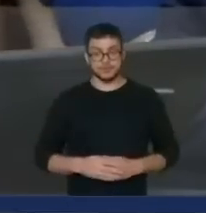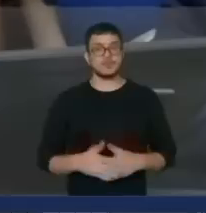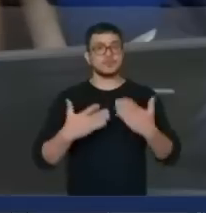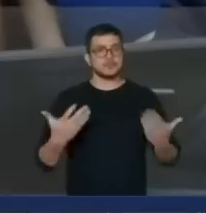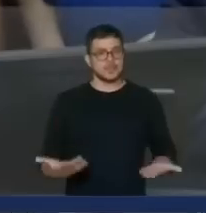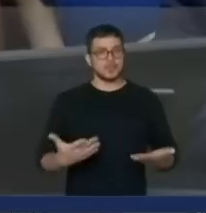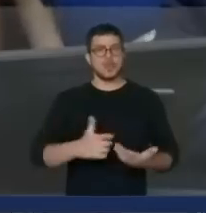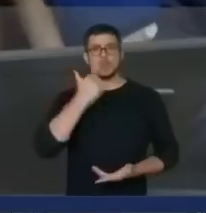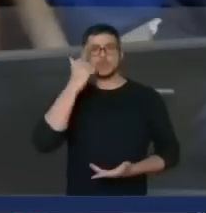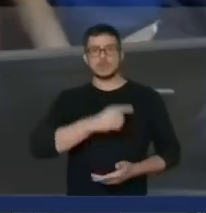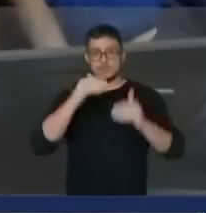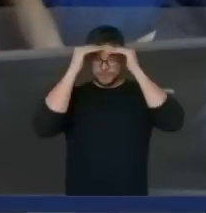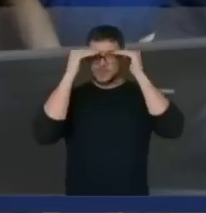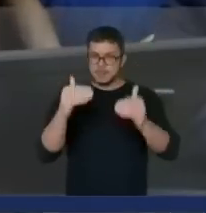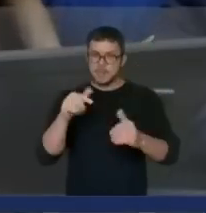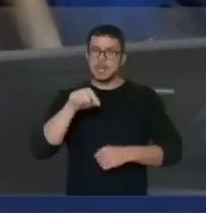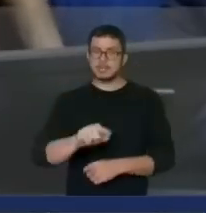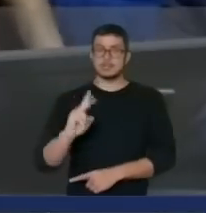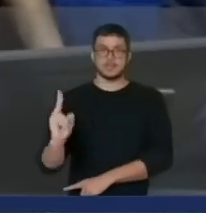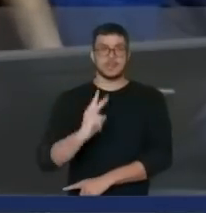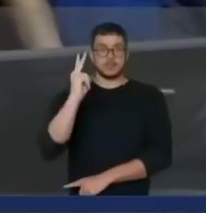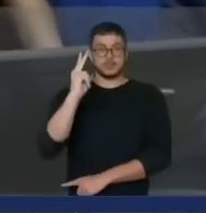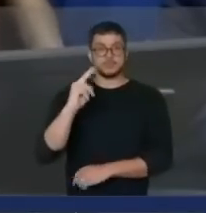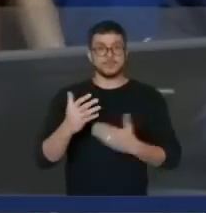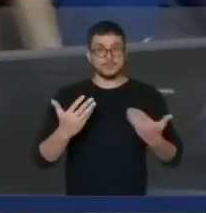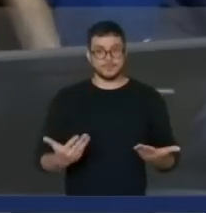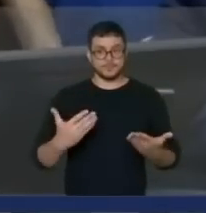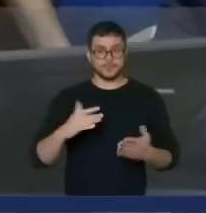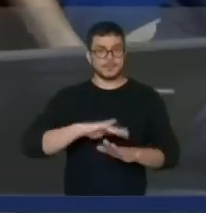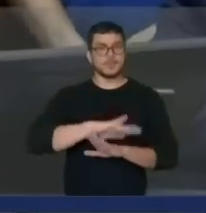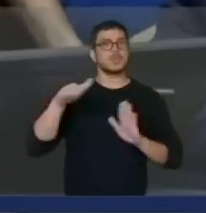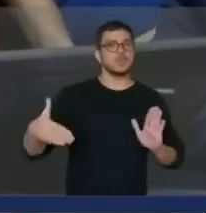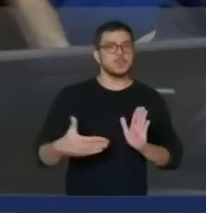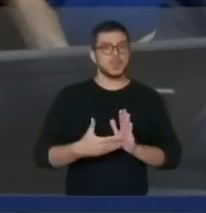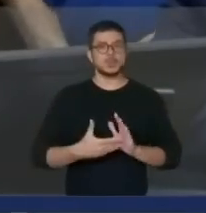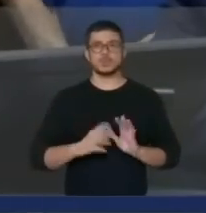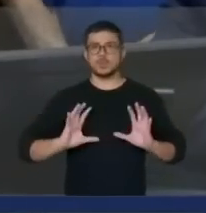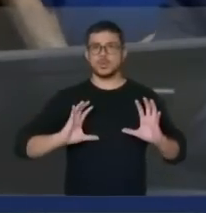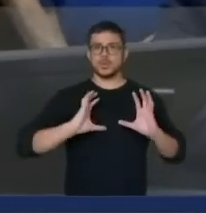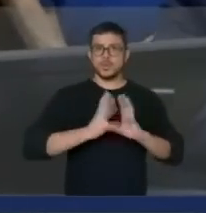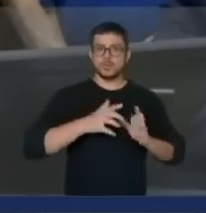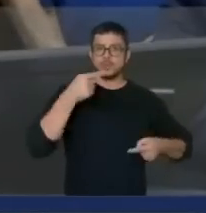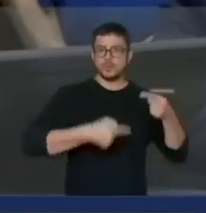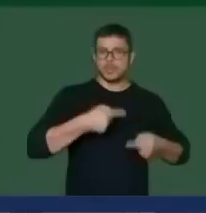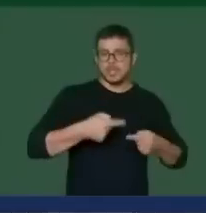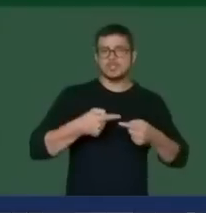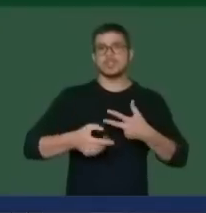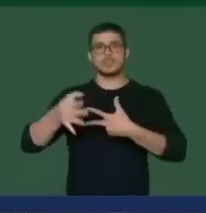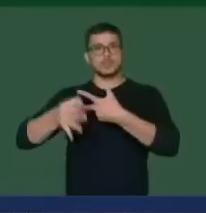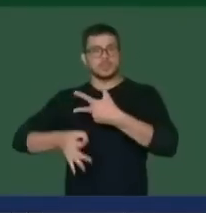valores democráticos, todos, classe política, judiciário, imprensa e segmentos sociais e